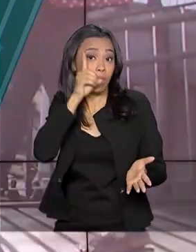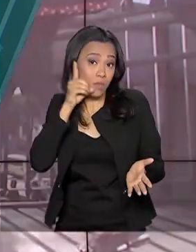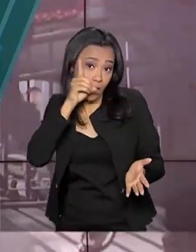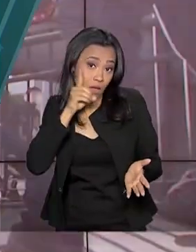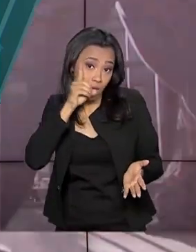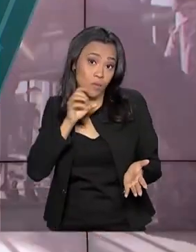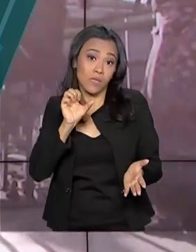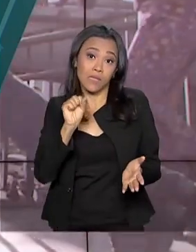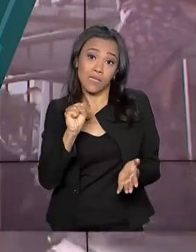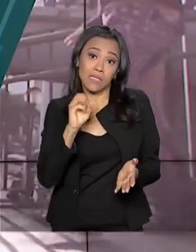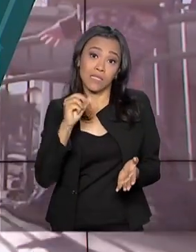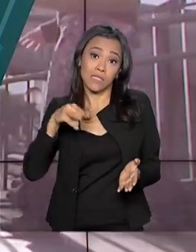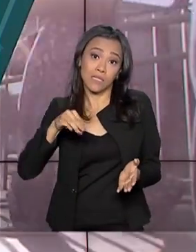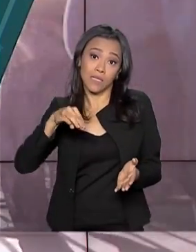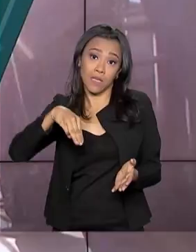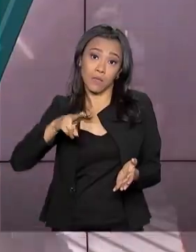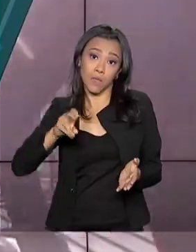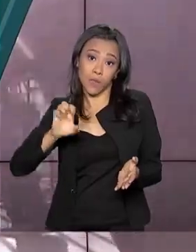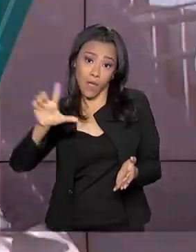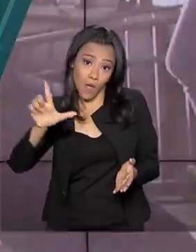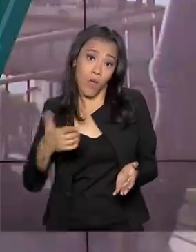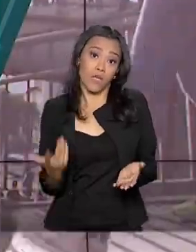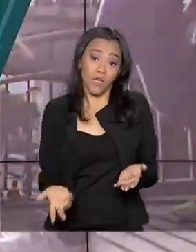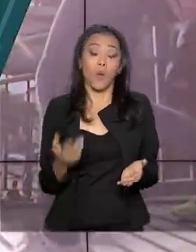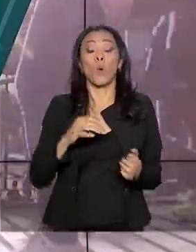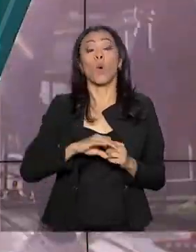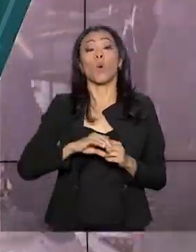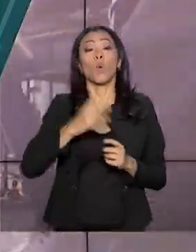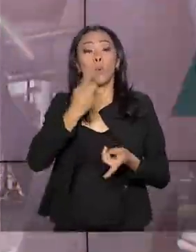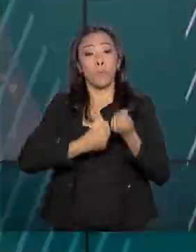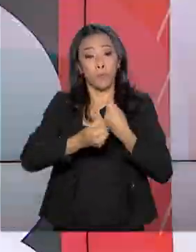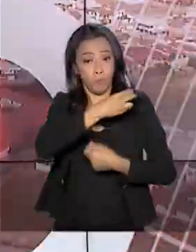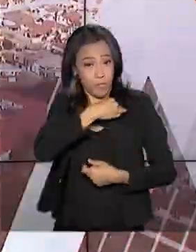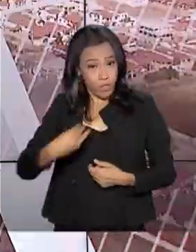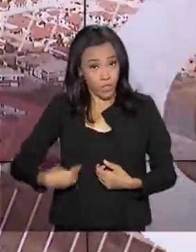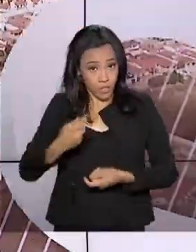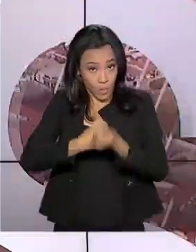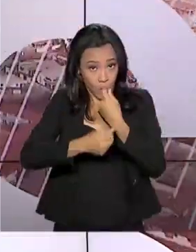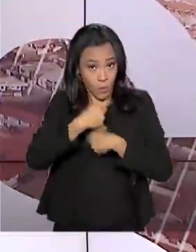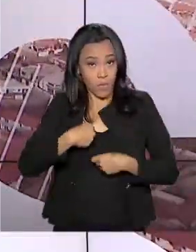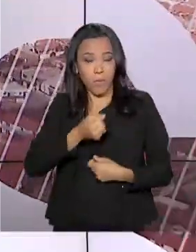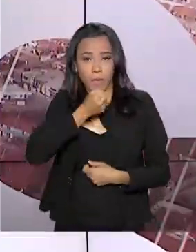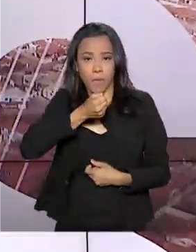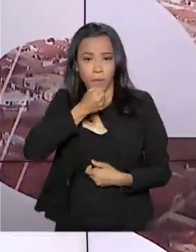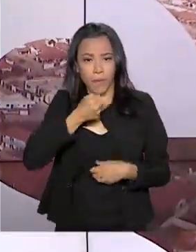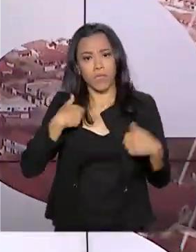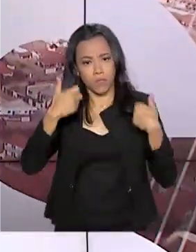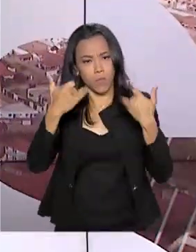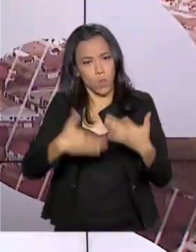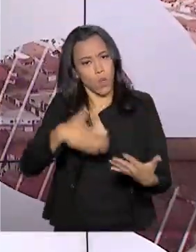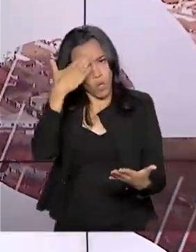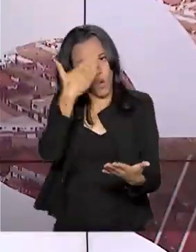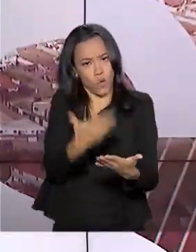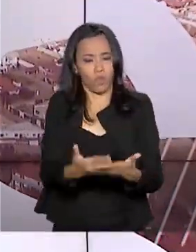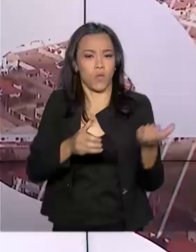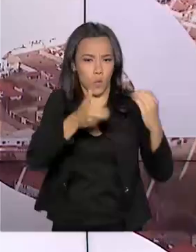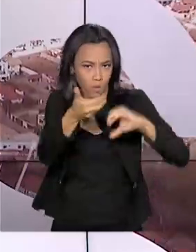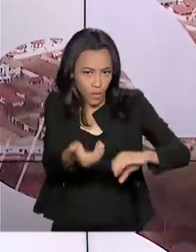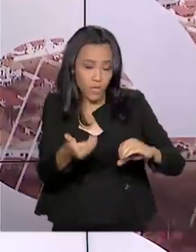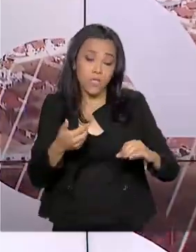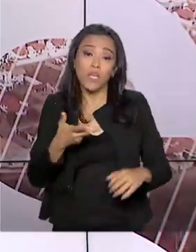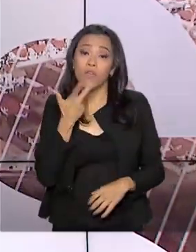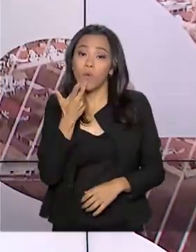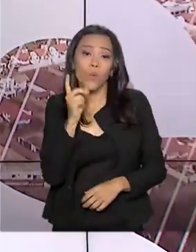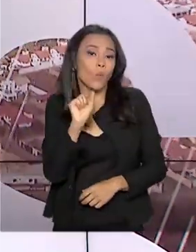Em entrevista a jornalistas, o ministro da Economia, Paulo Guedes, reiterou que confia no Congresso. Ele falou sobre